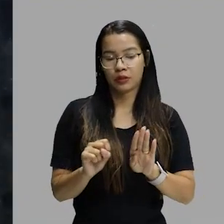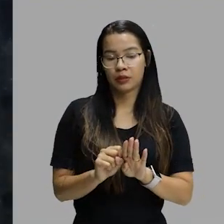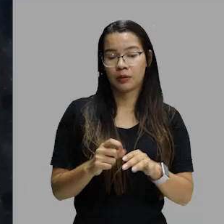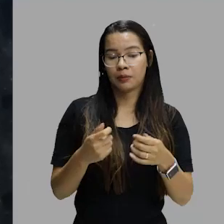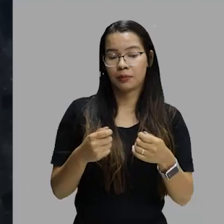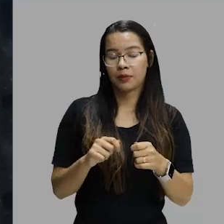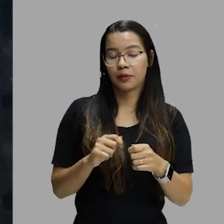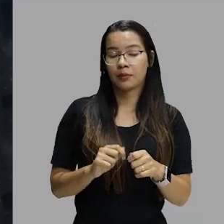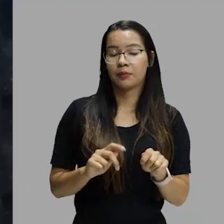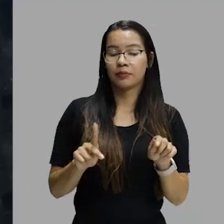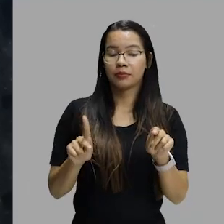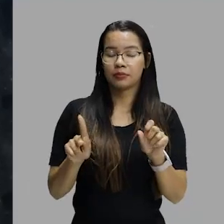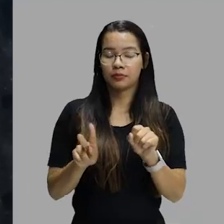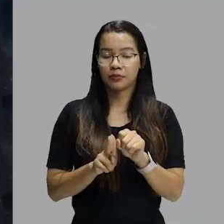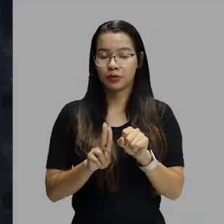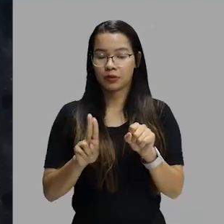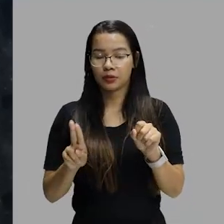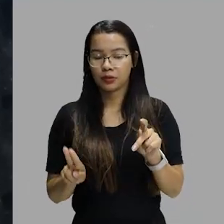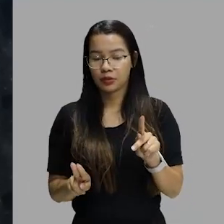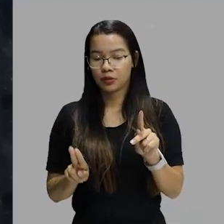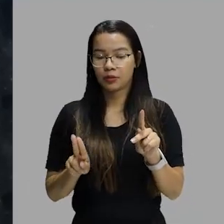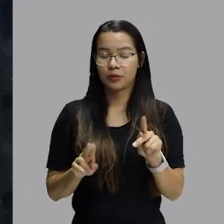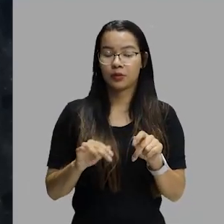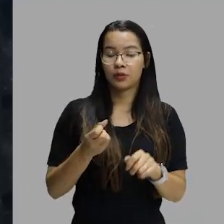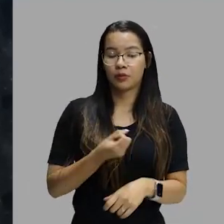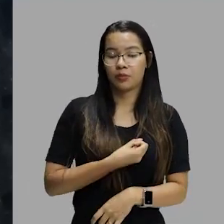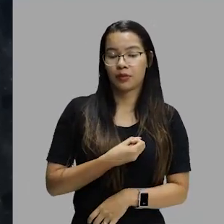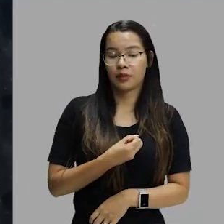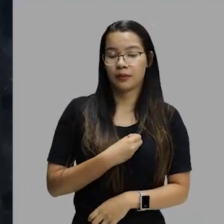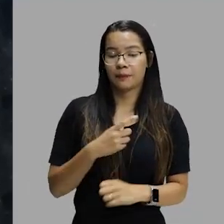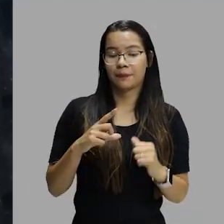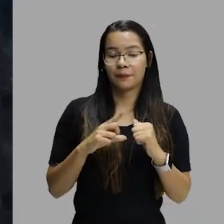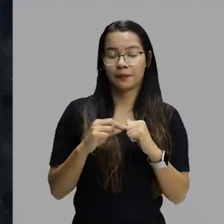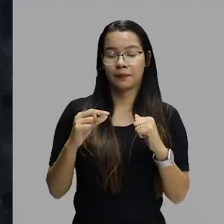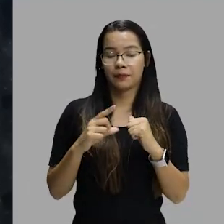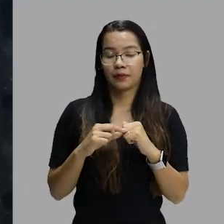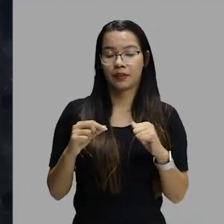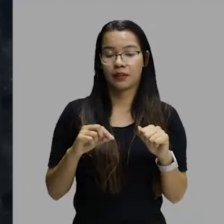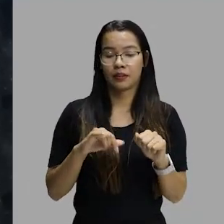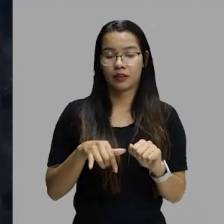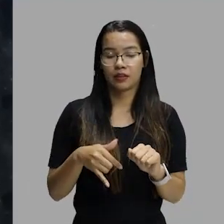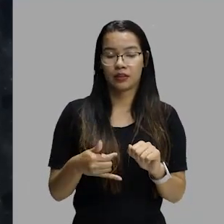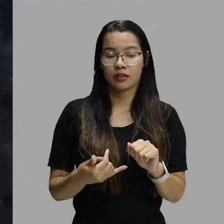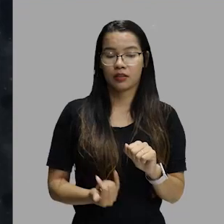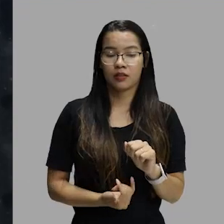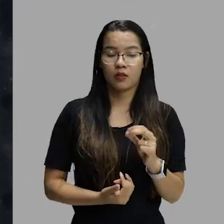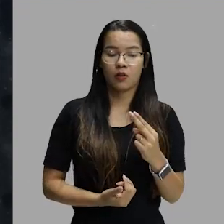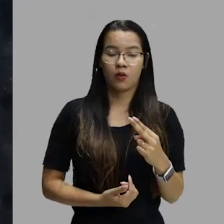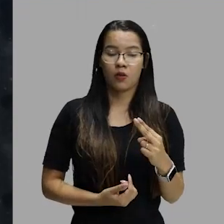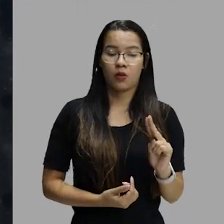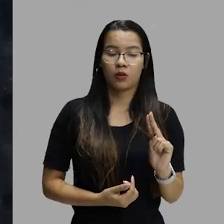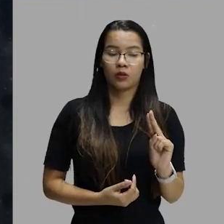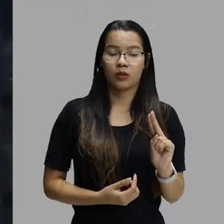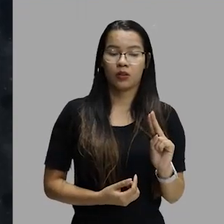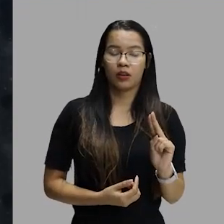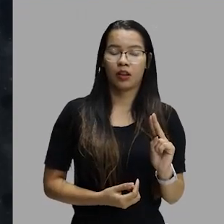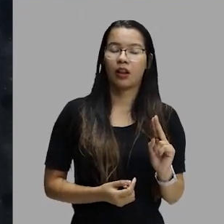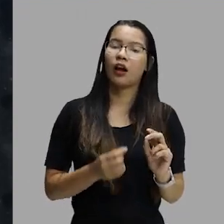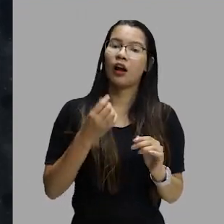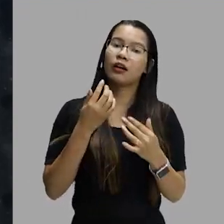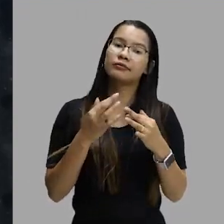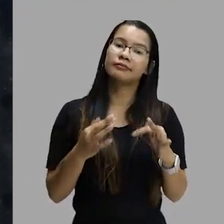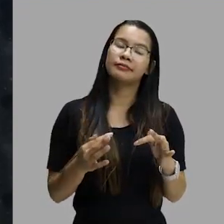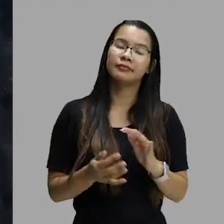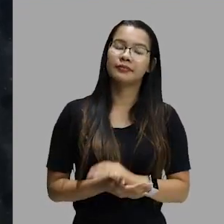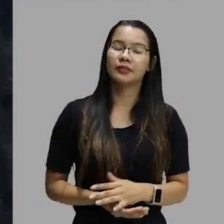podem ser pronomes, numerais, artigos, adjetivos e locuções